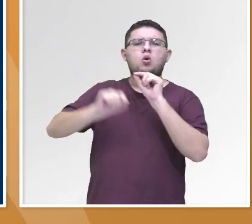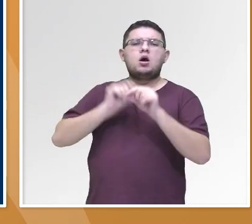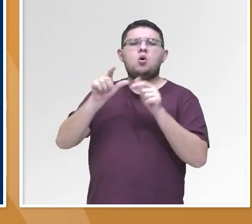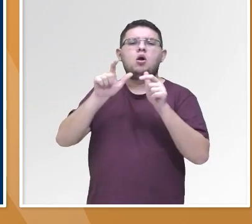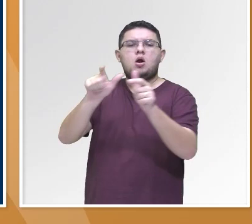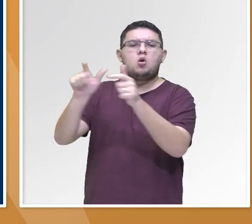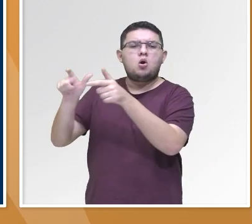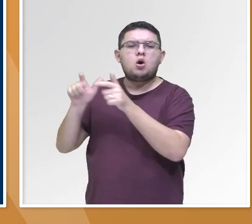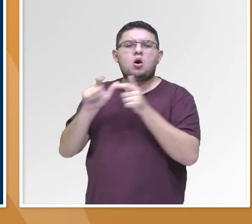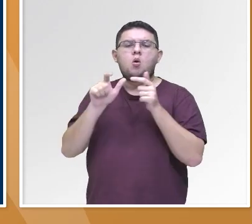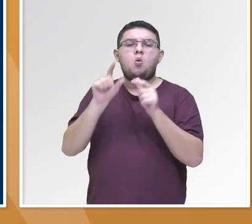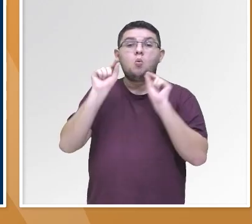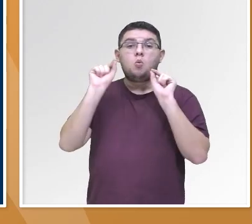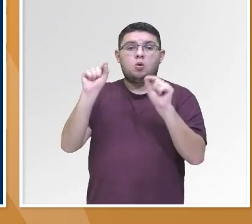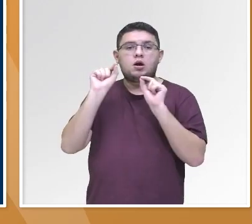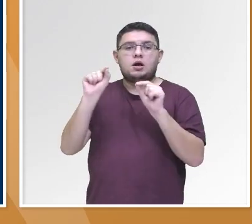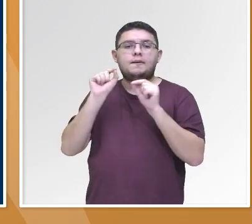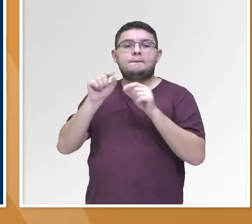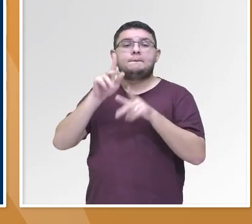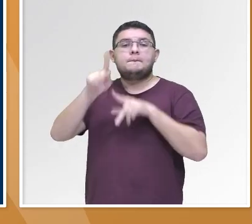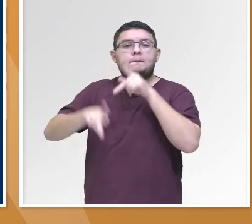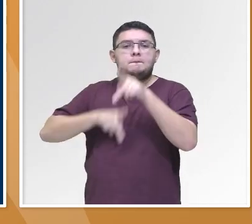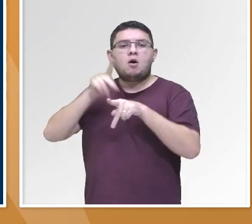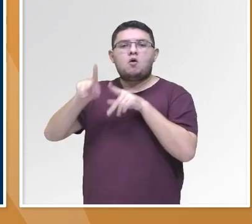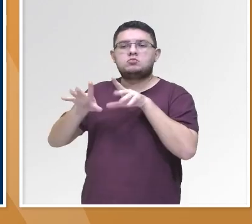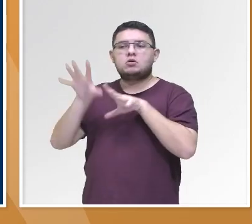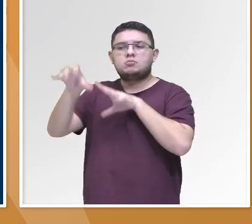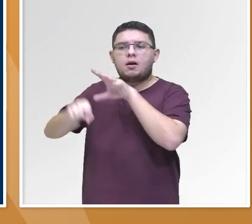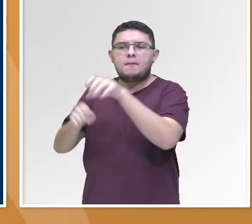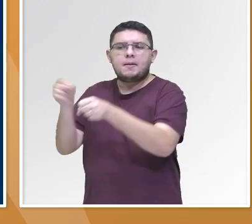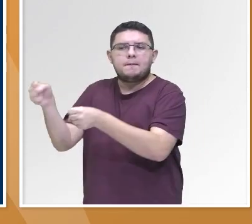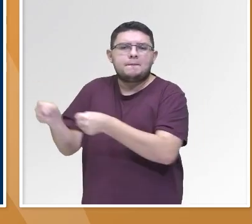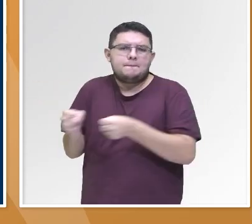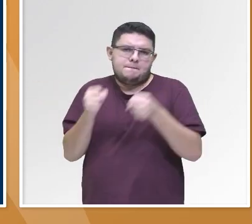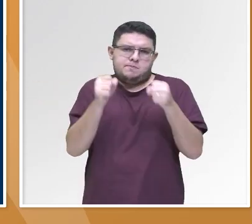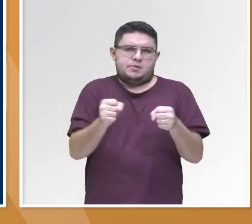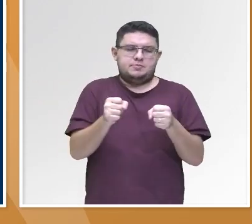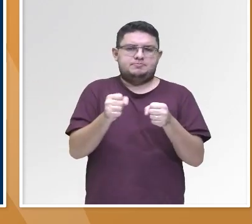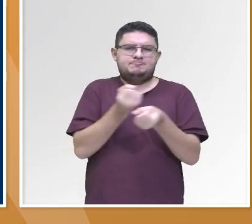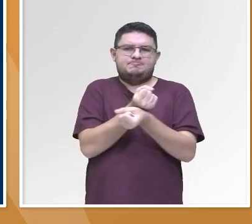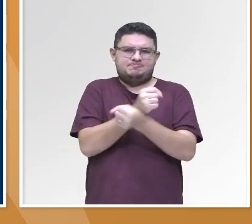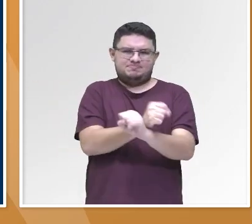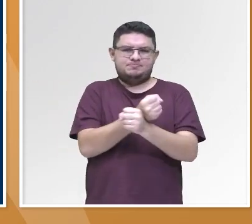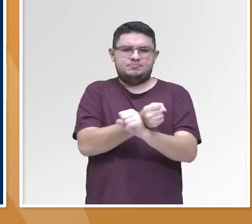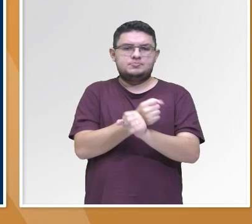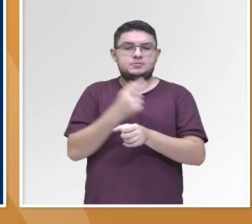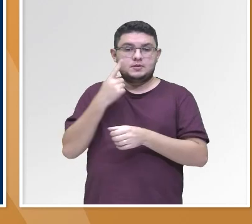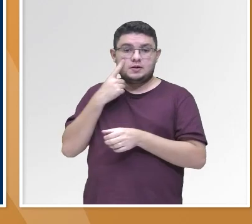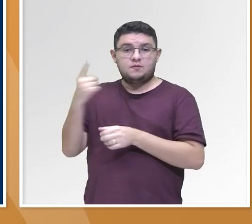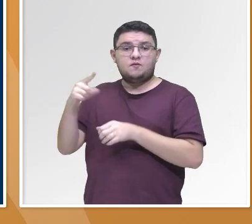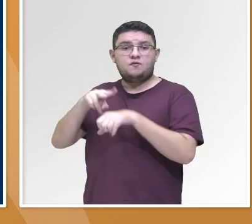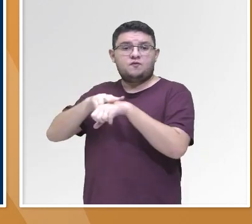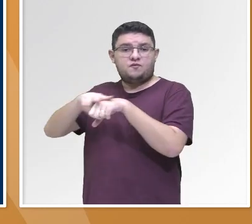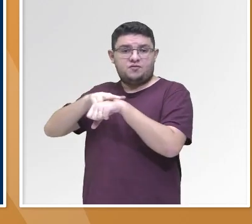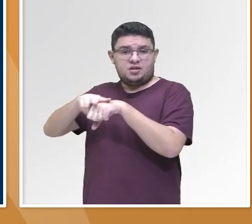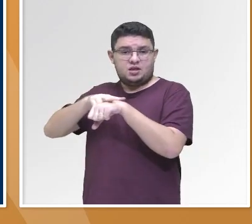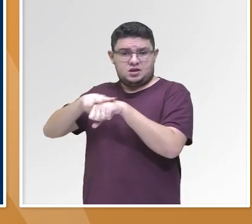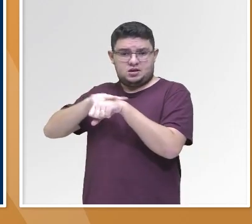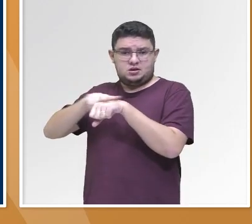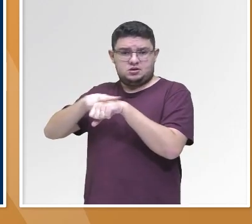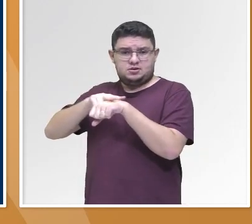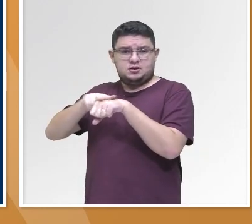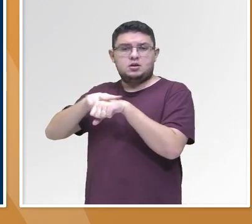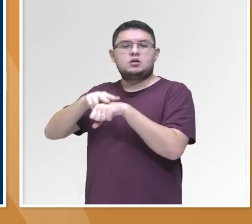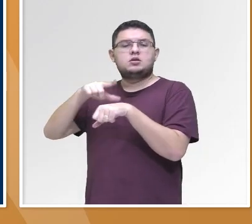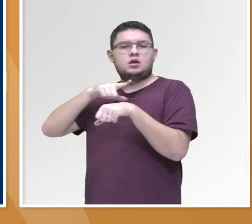de onde esses povos foram retirados. Então, em verde, você tem ali os sudaneses na área verde do mapa, tá?